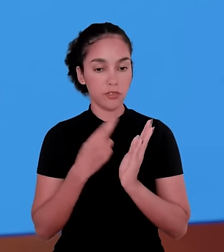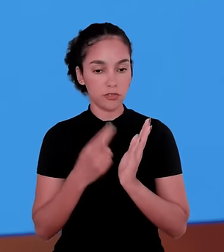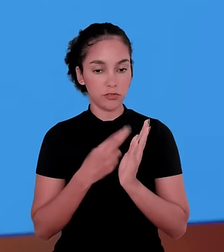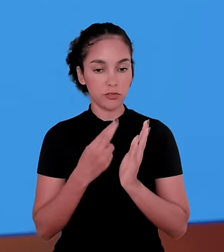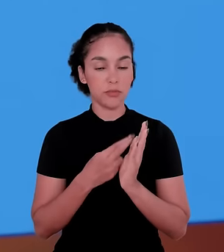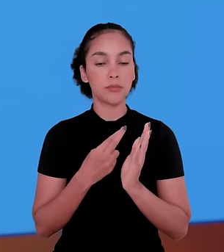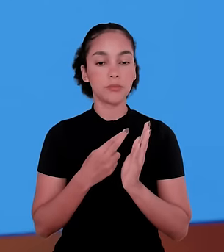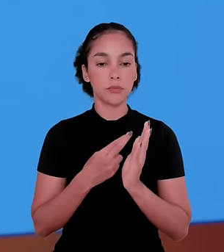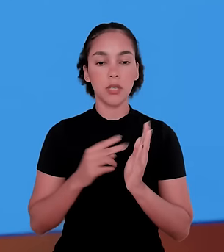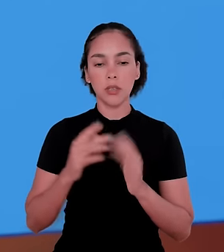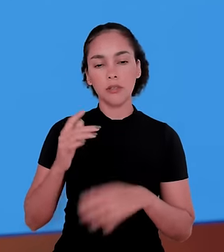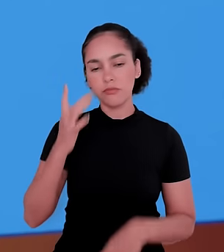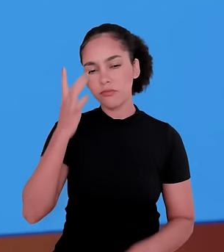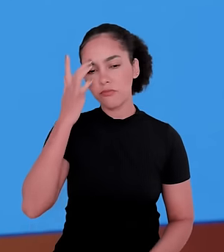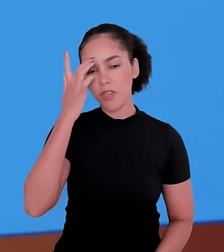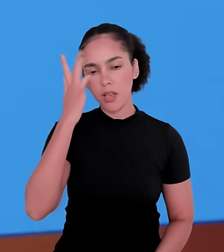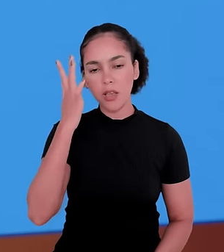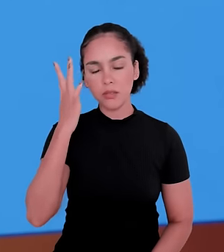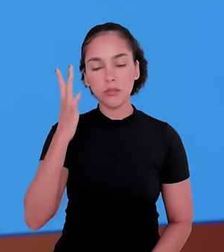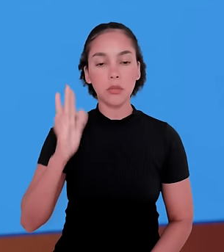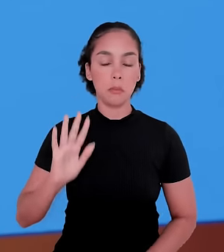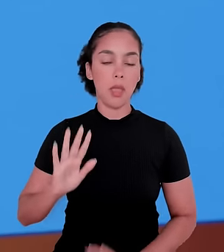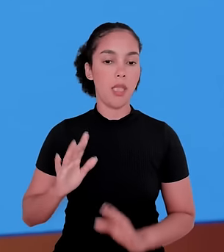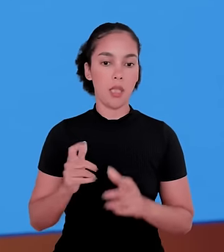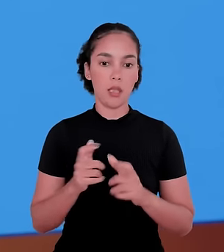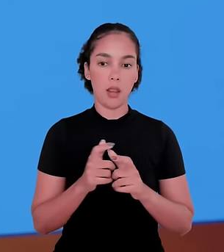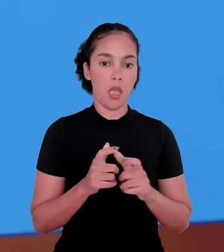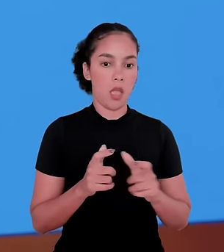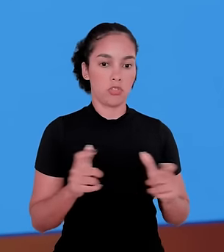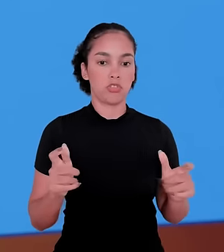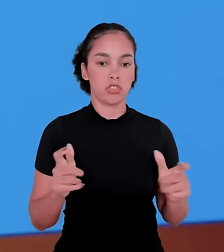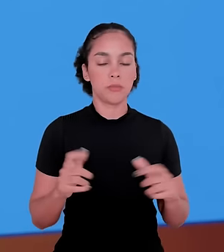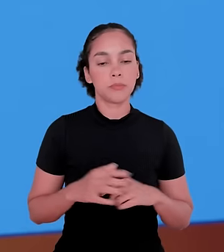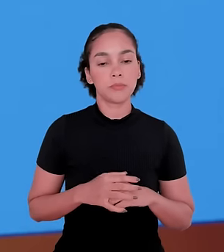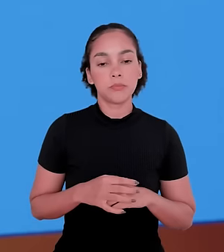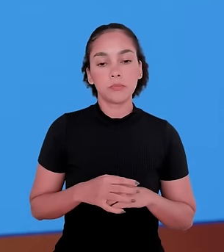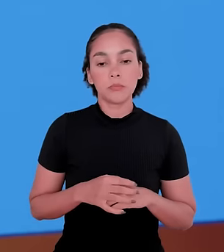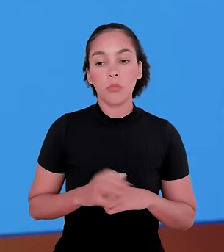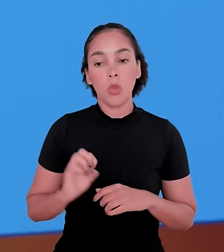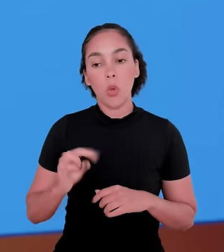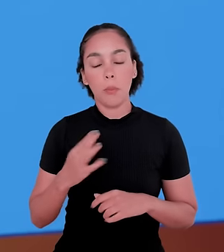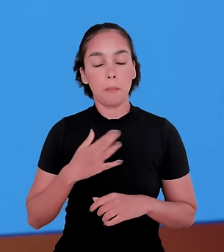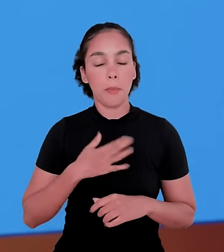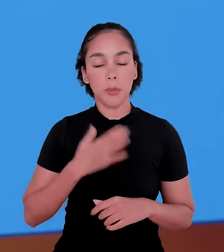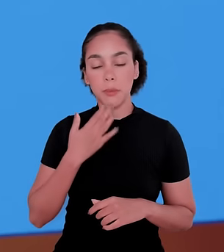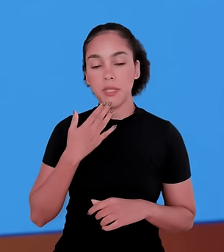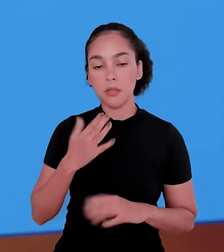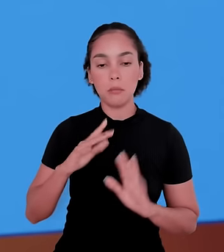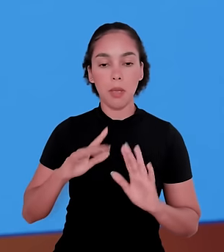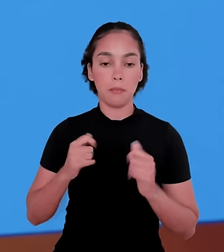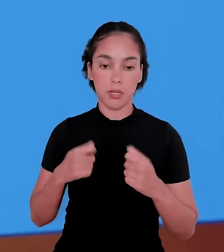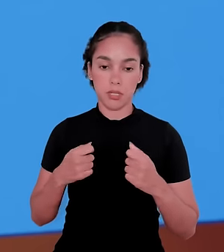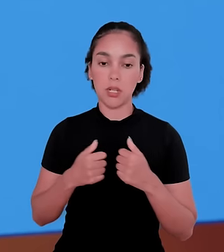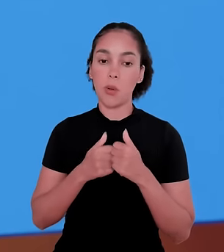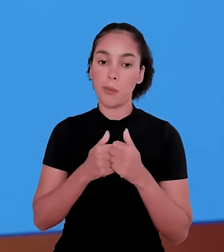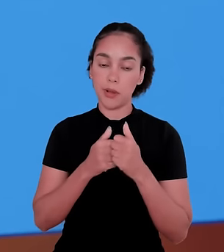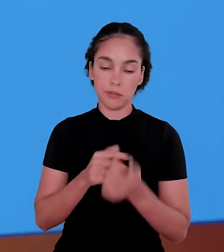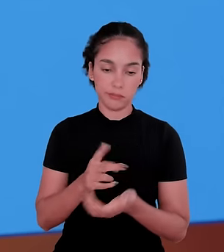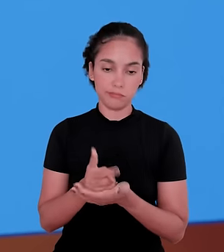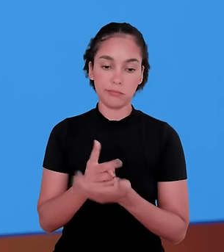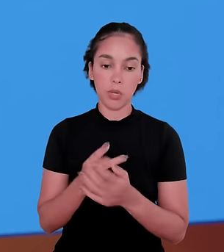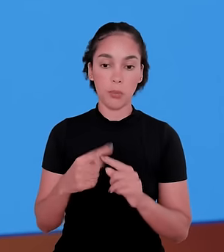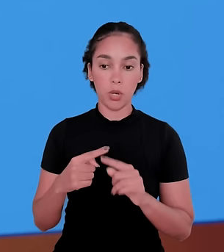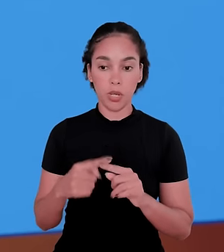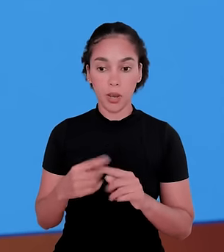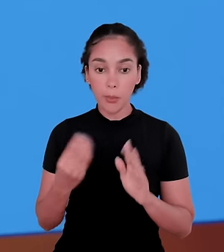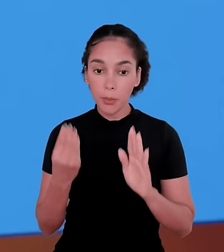que são que é fácil e tudo mas é grande né ou nesse meus pedidos mas tem que fazer um acompanhamento periódico